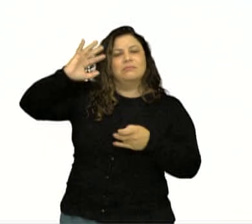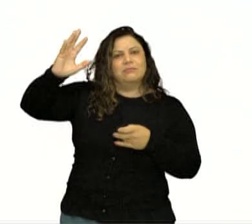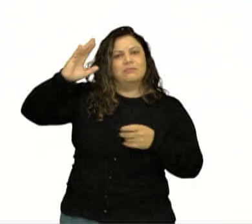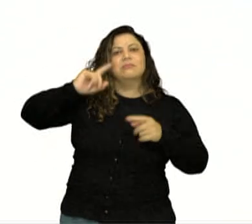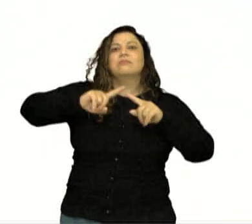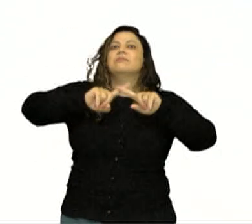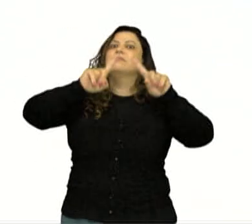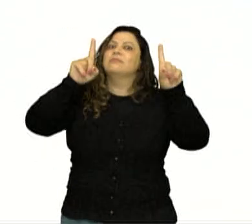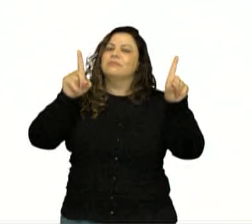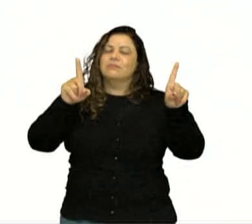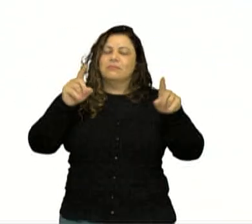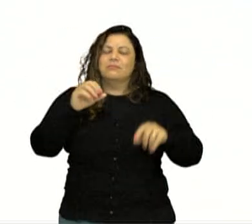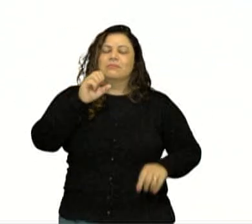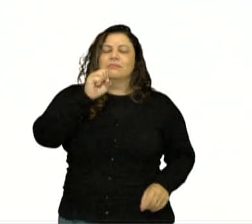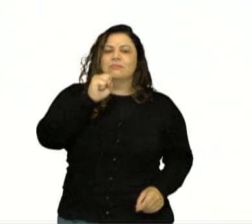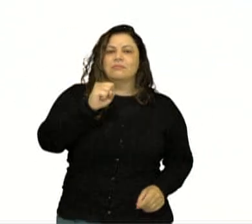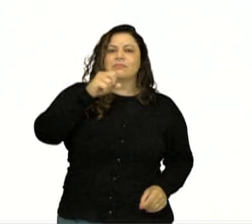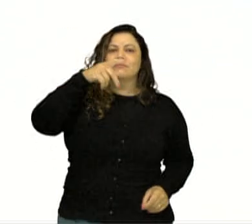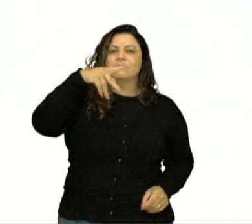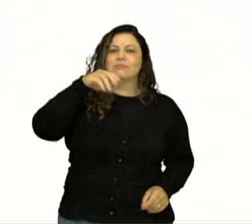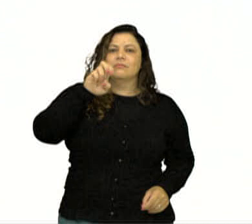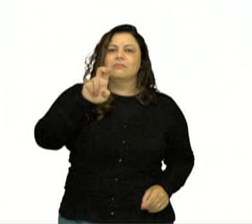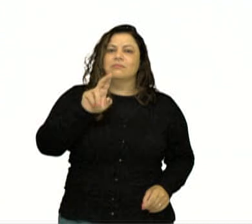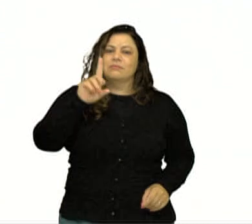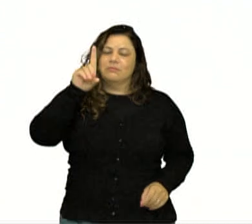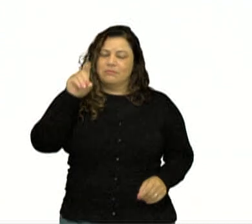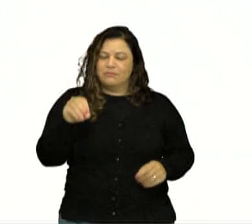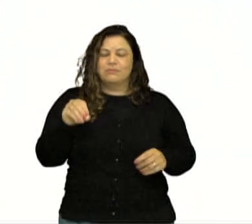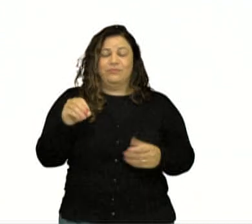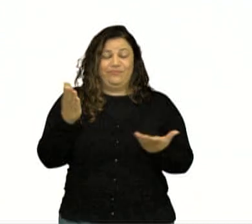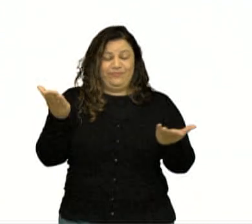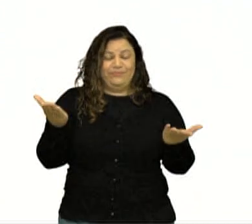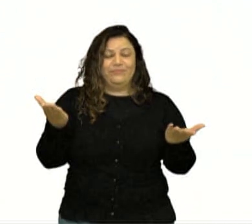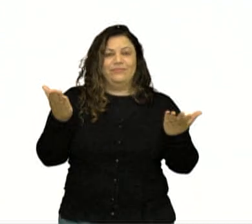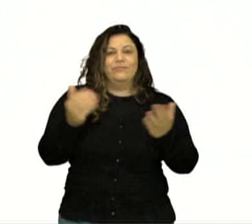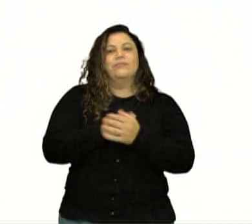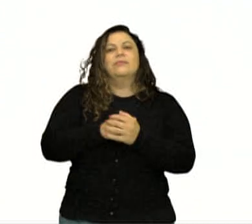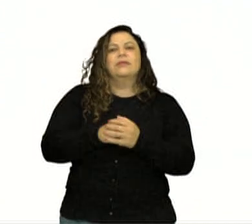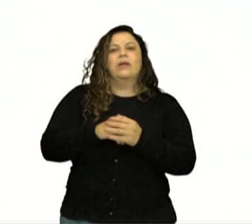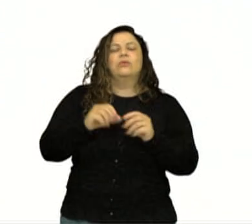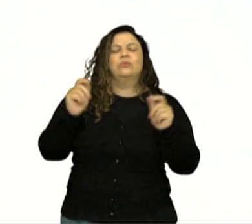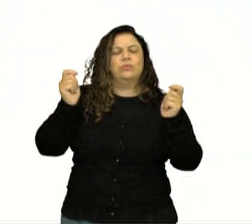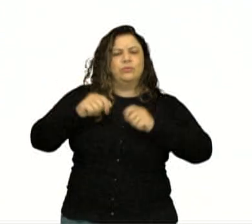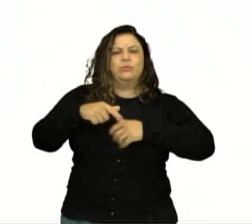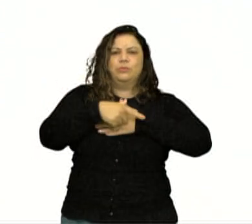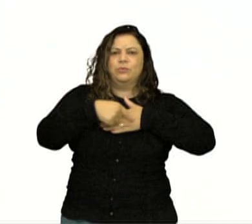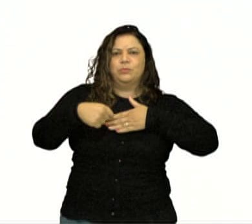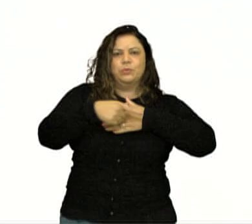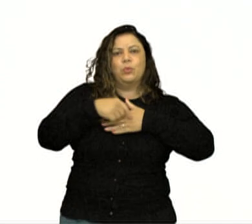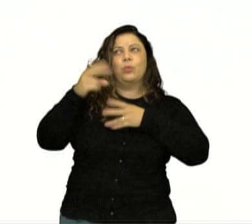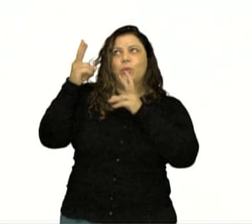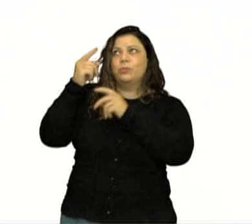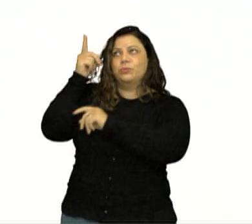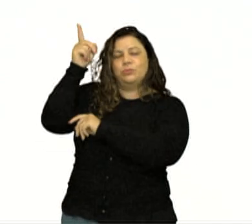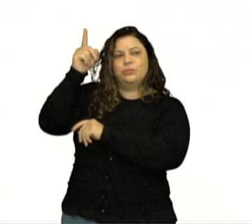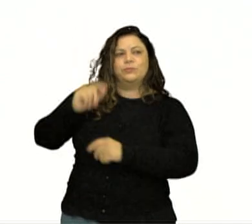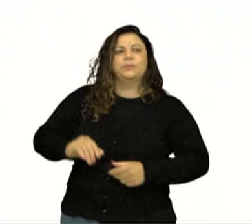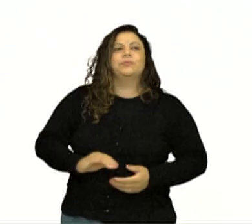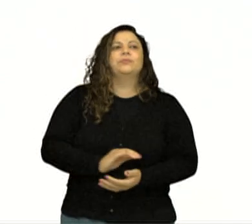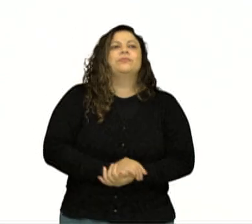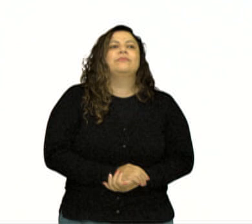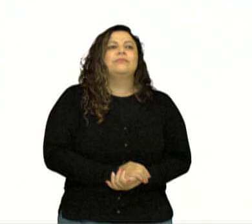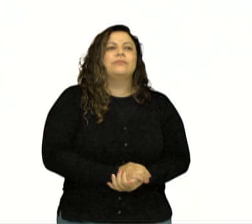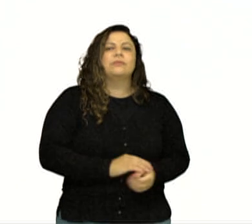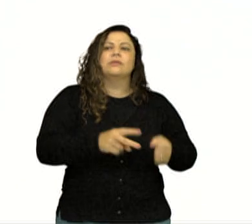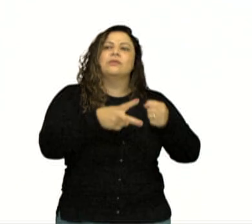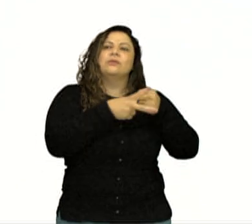chamados pseudo-reflexivos, segundo na sociolinguística, o Marcos Bagno, beleza? Os